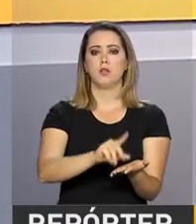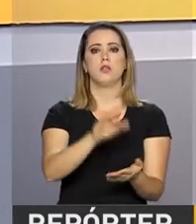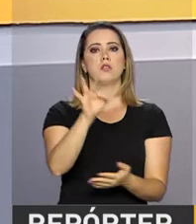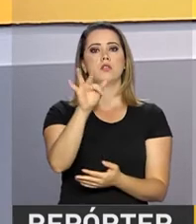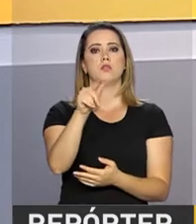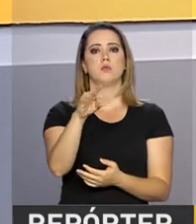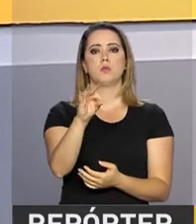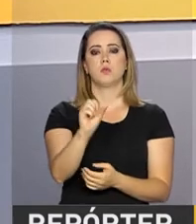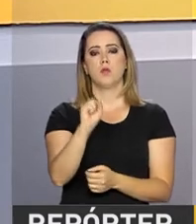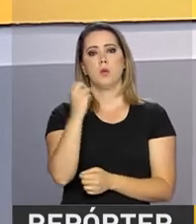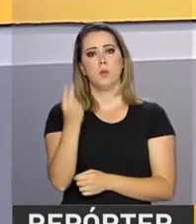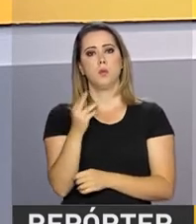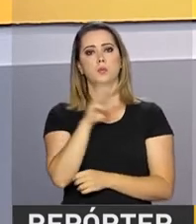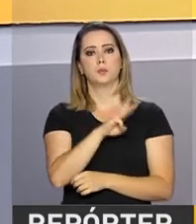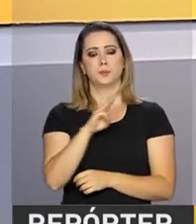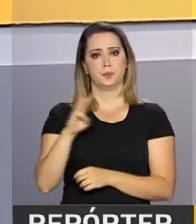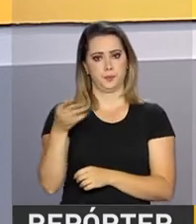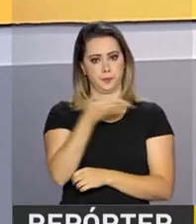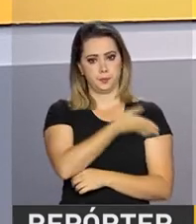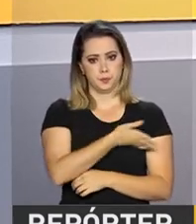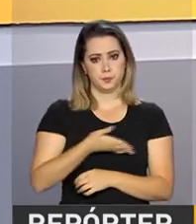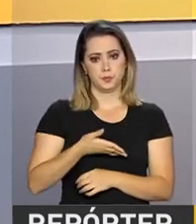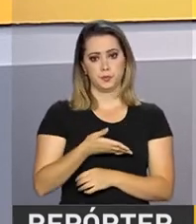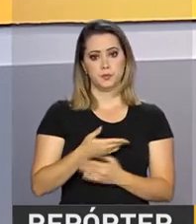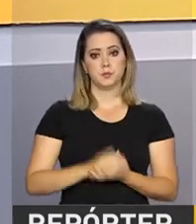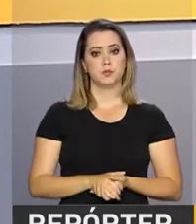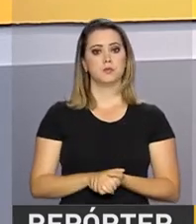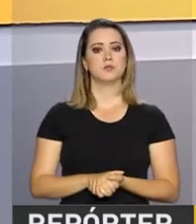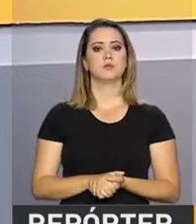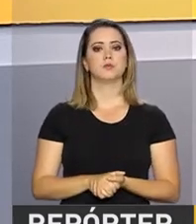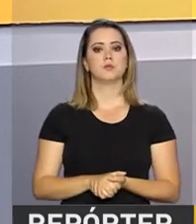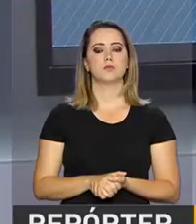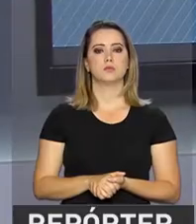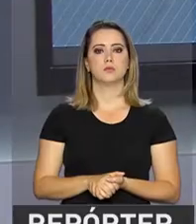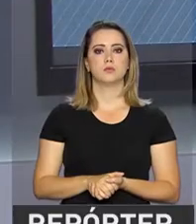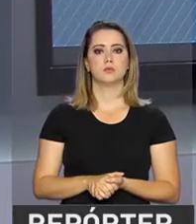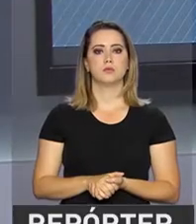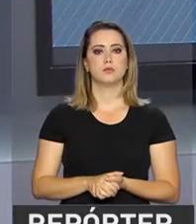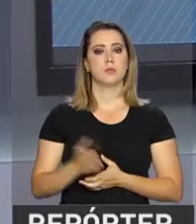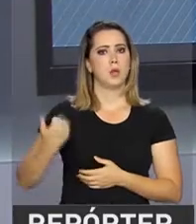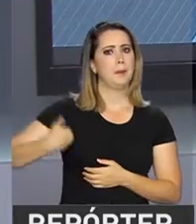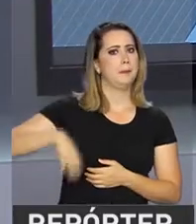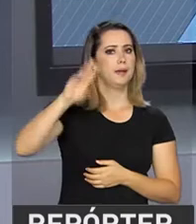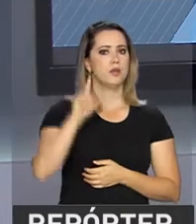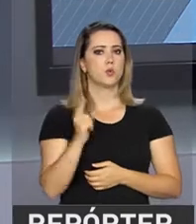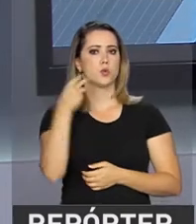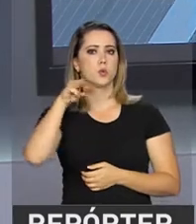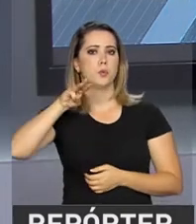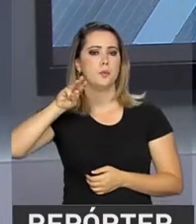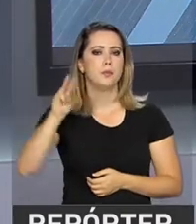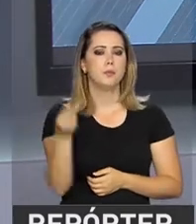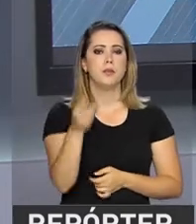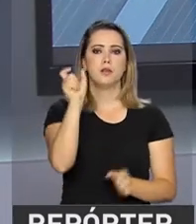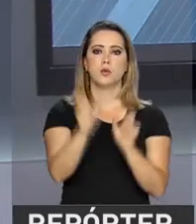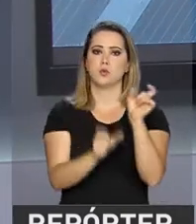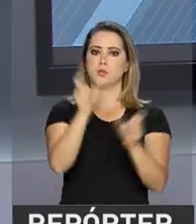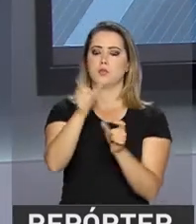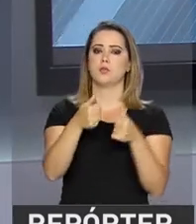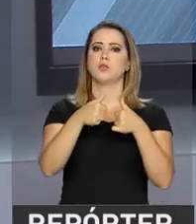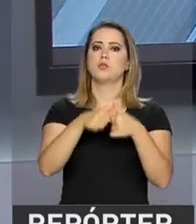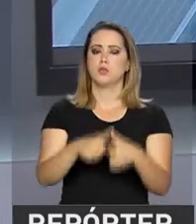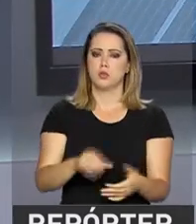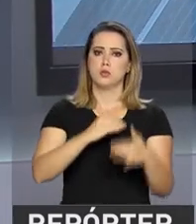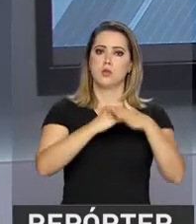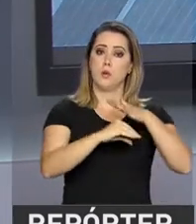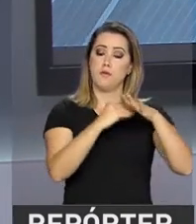ou no site caixa.gov.br mais de um milhão e meio de brasileiros já estão